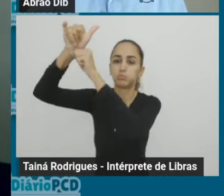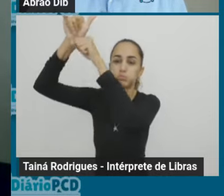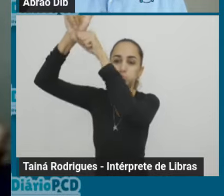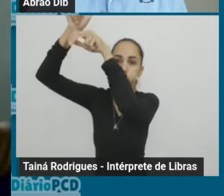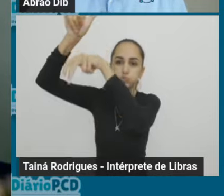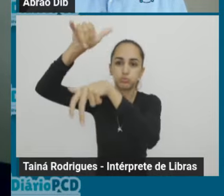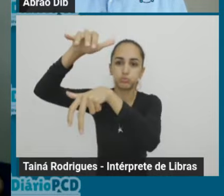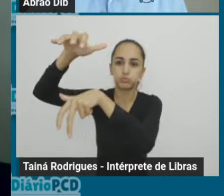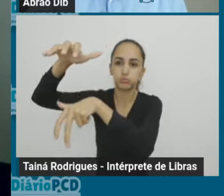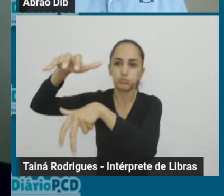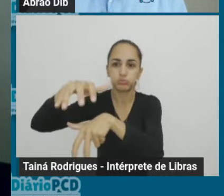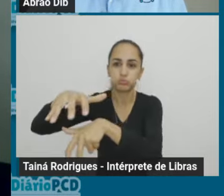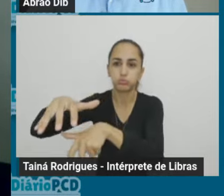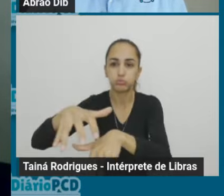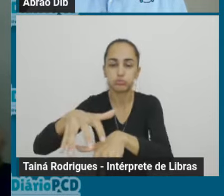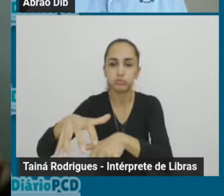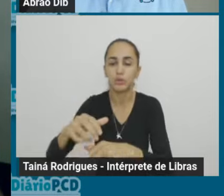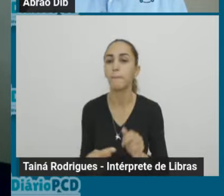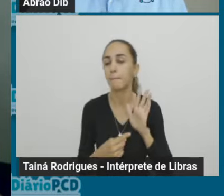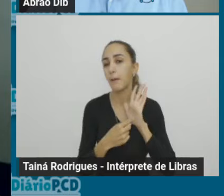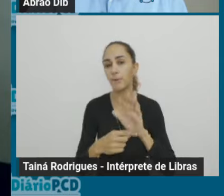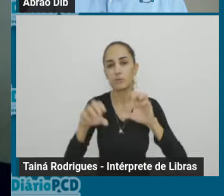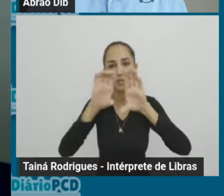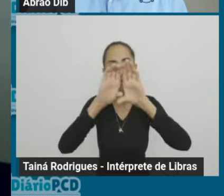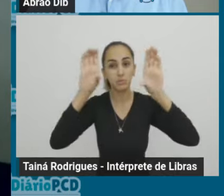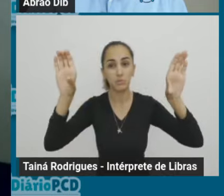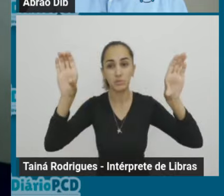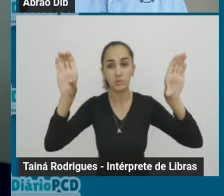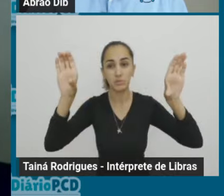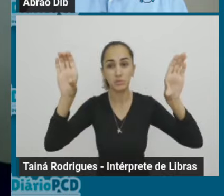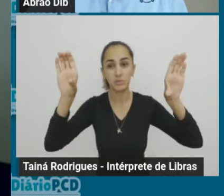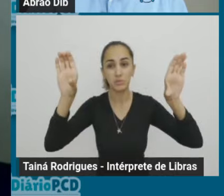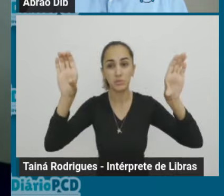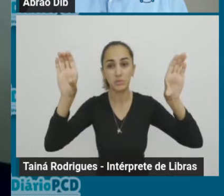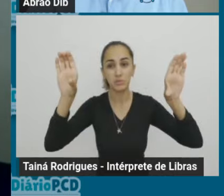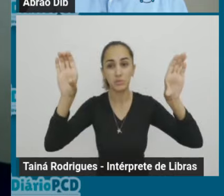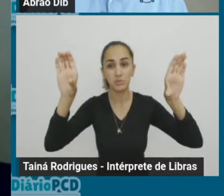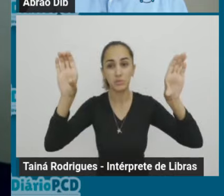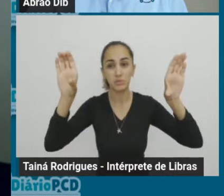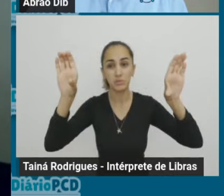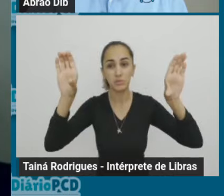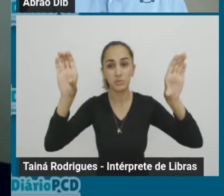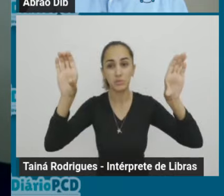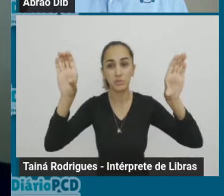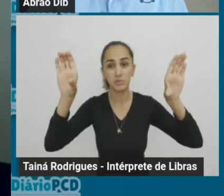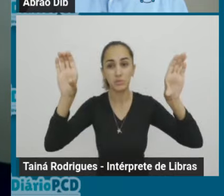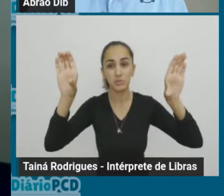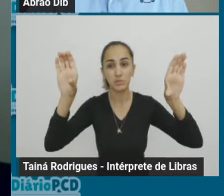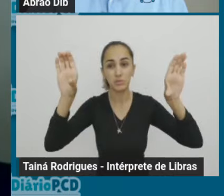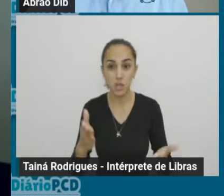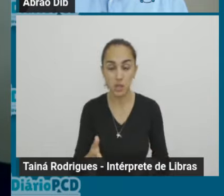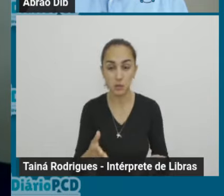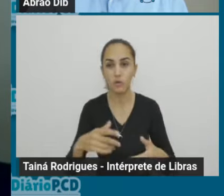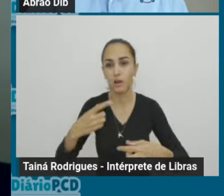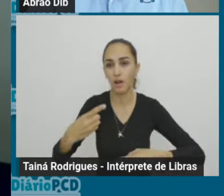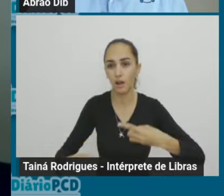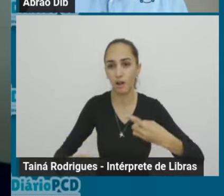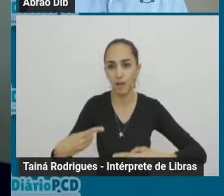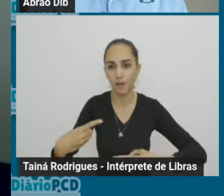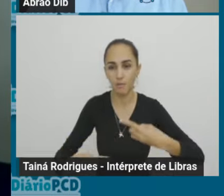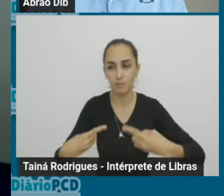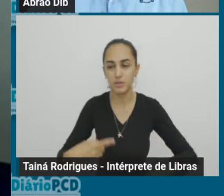é literalmente o limite, não é um clichê. E eu vejo isso agora na política. Eles tentam mostrar que são